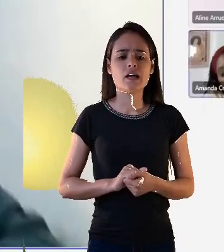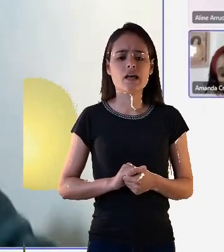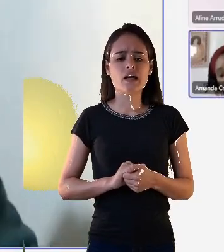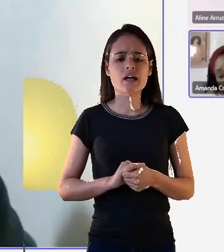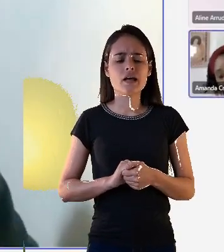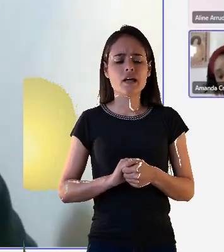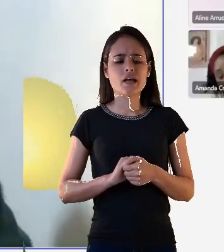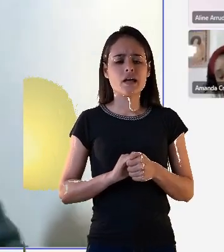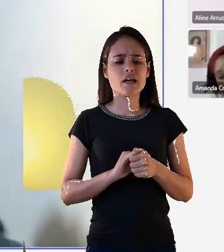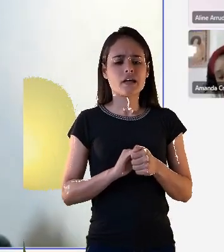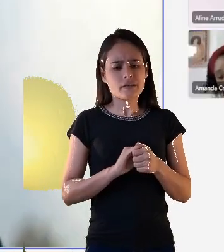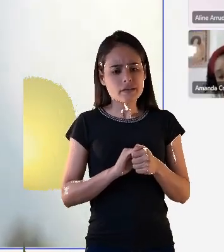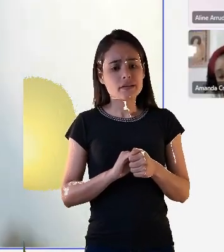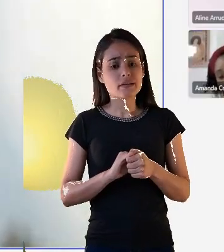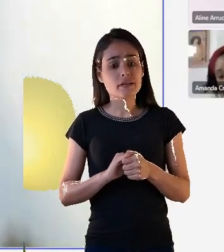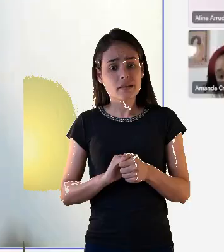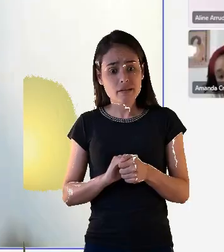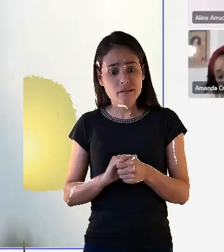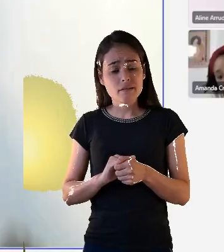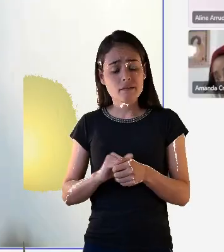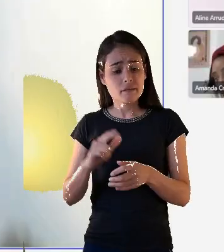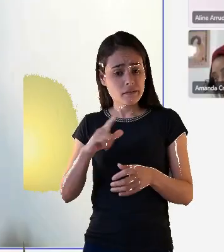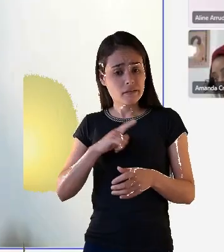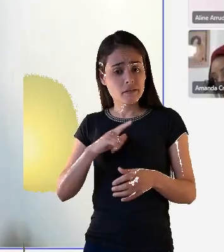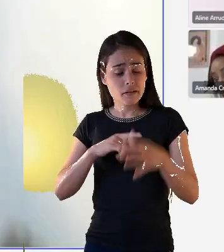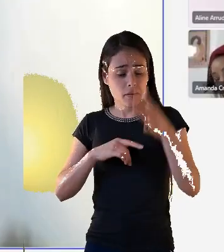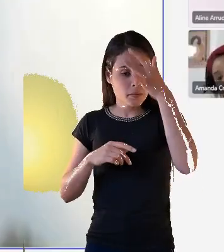depois acabou tendo um apoio